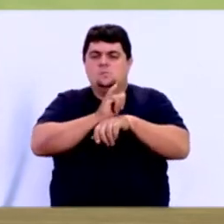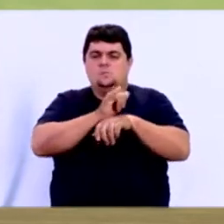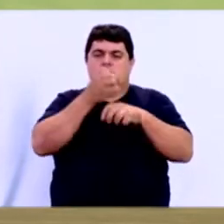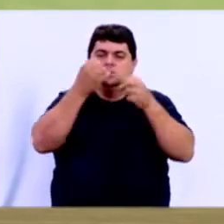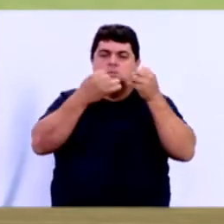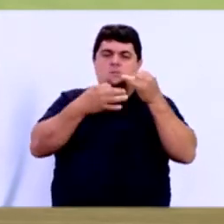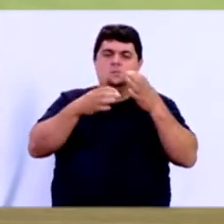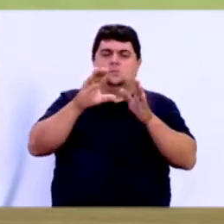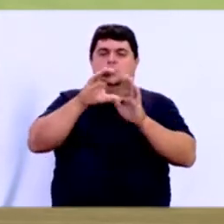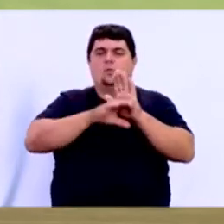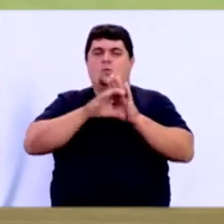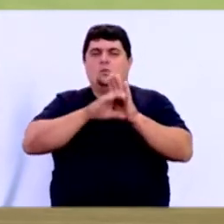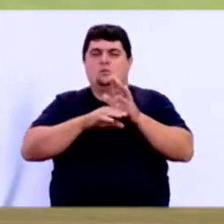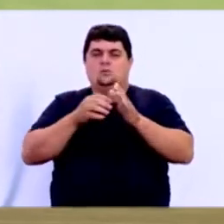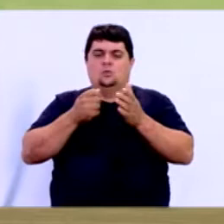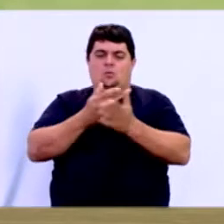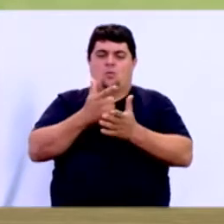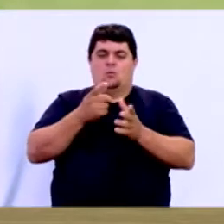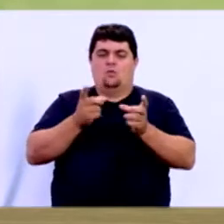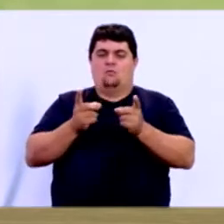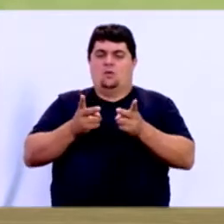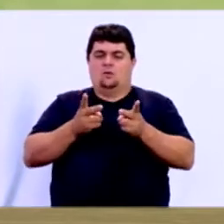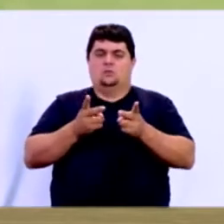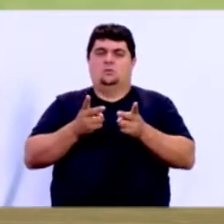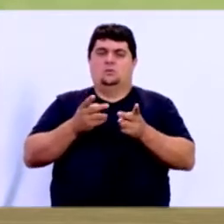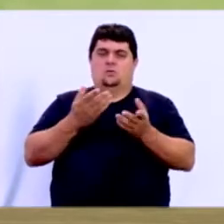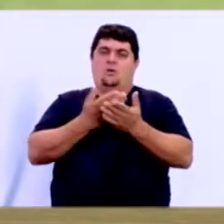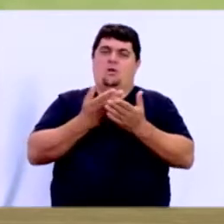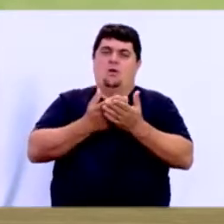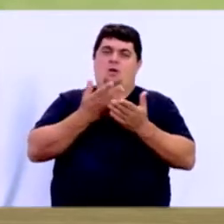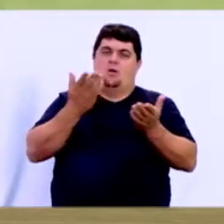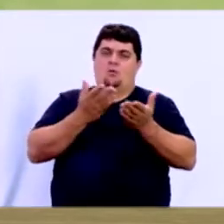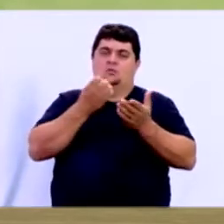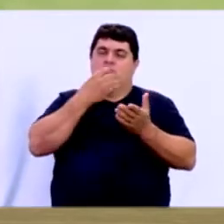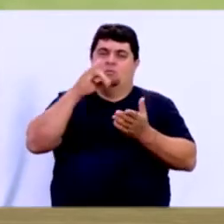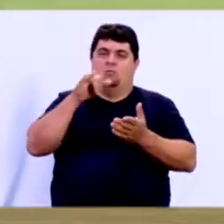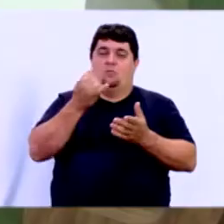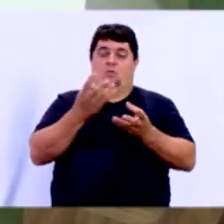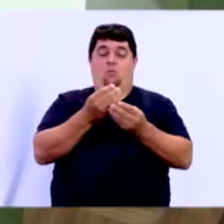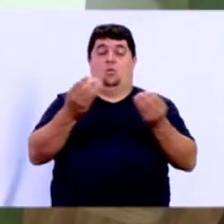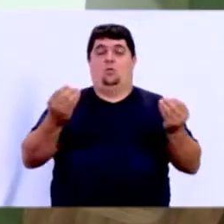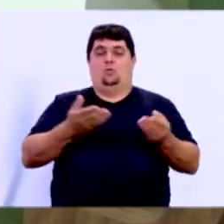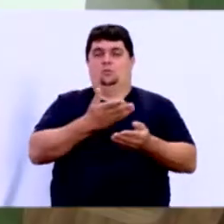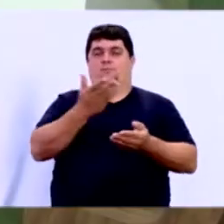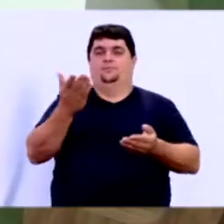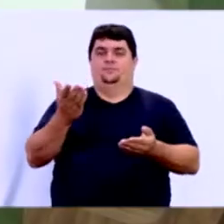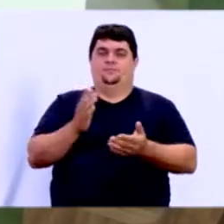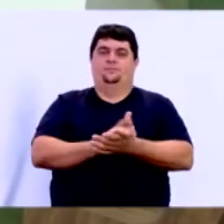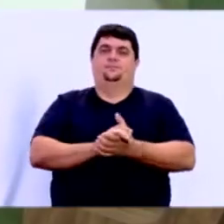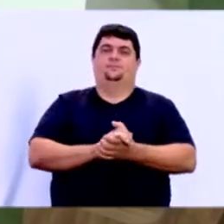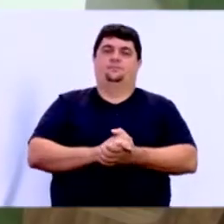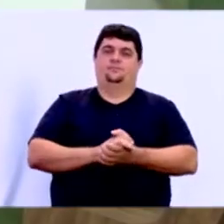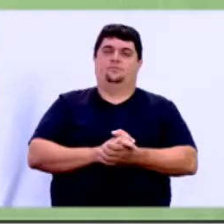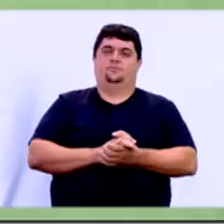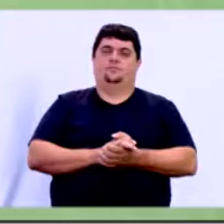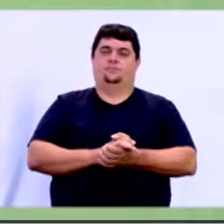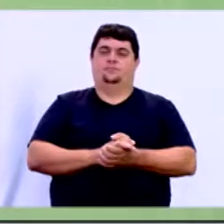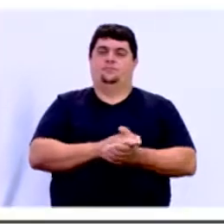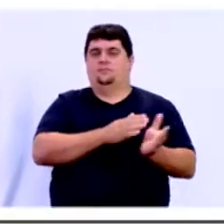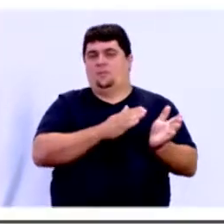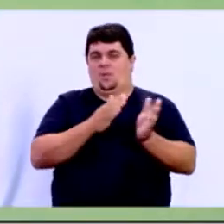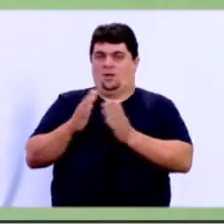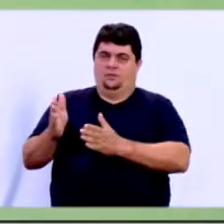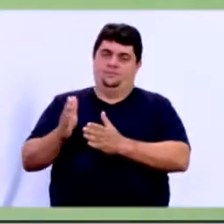do conceito de compra, de vendas. Espero que essa aula de hoje possa ser muito proveitosa. Tá, beleza, beleza. Então vamos partir,